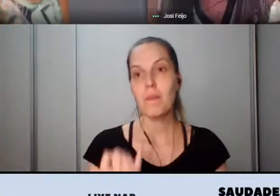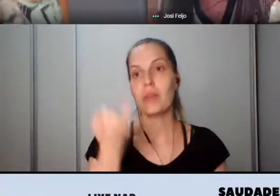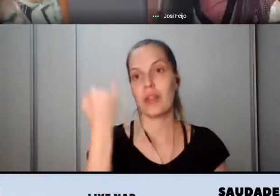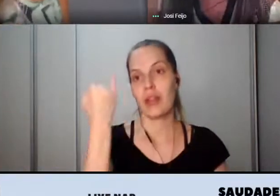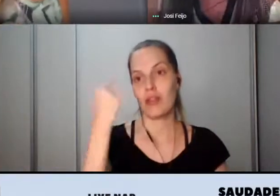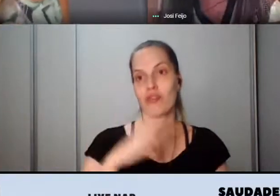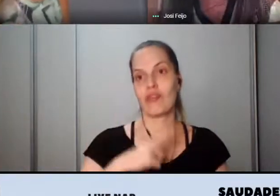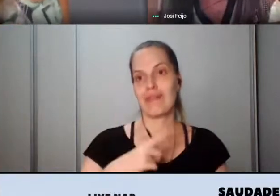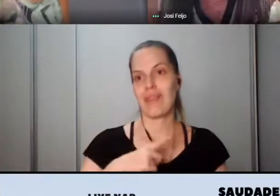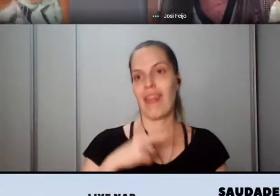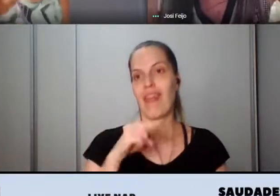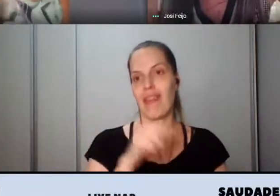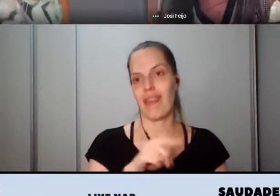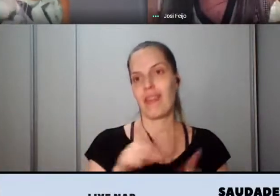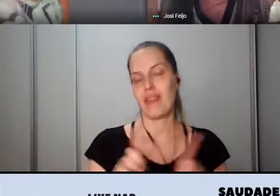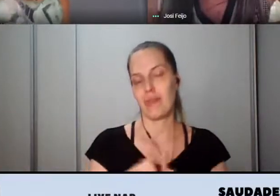pouco